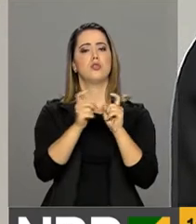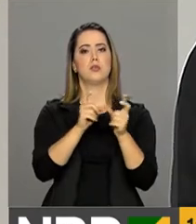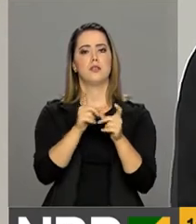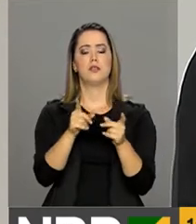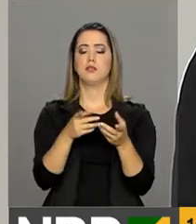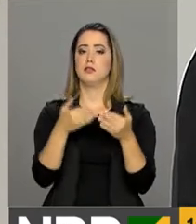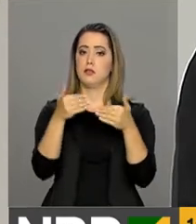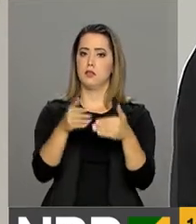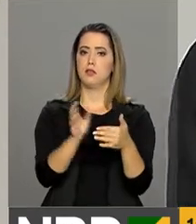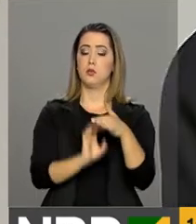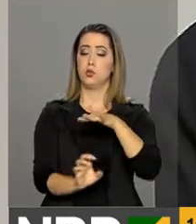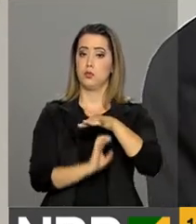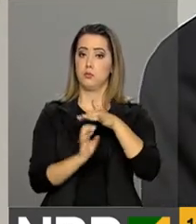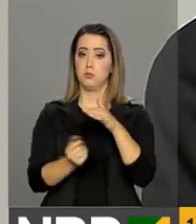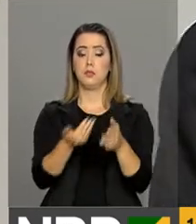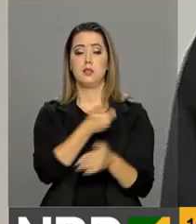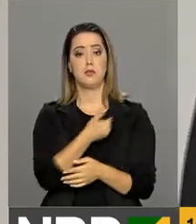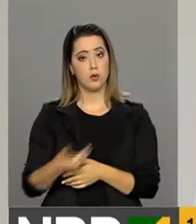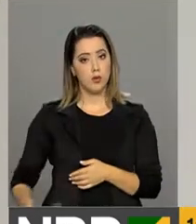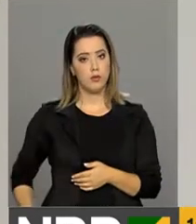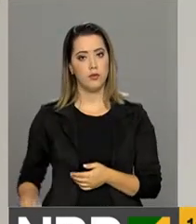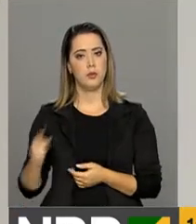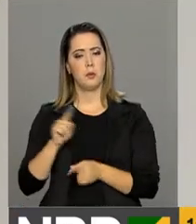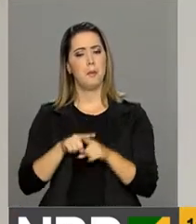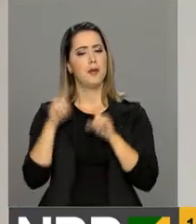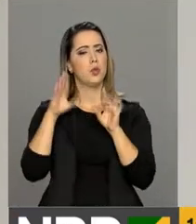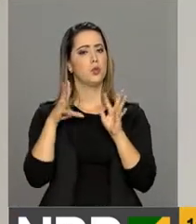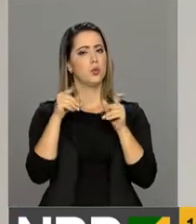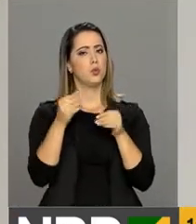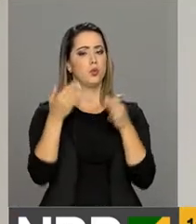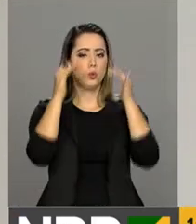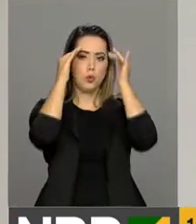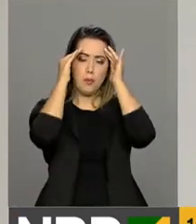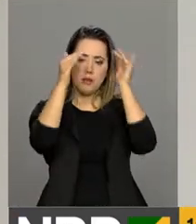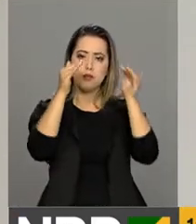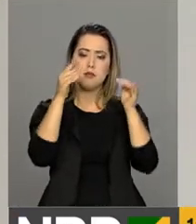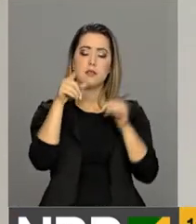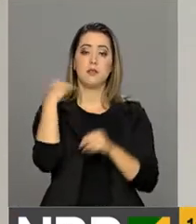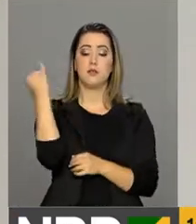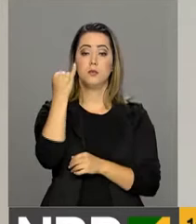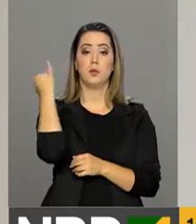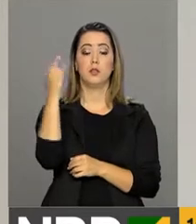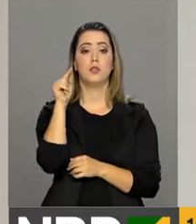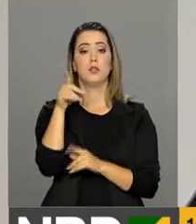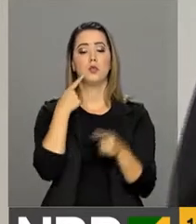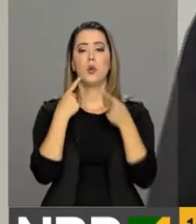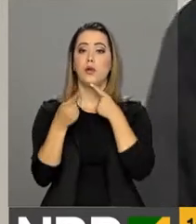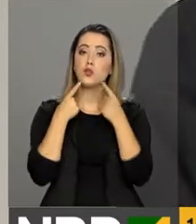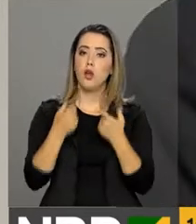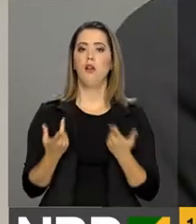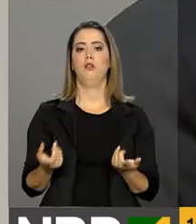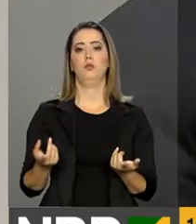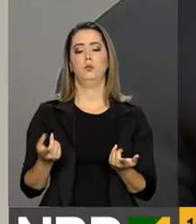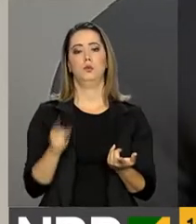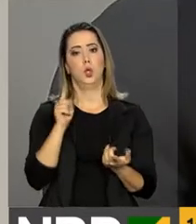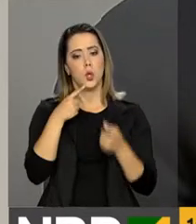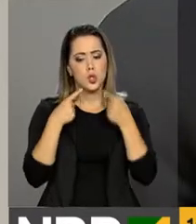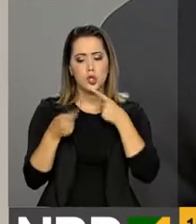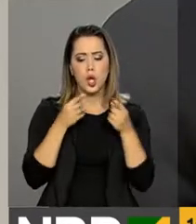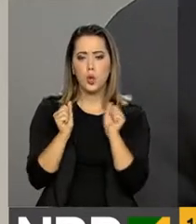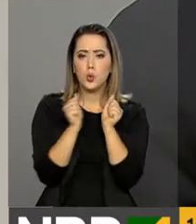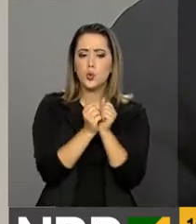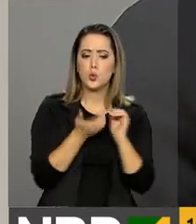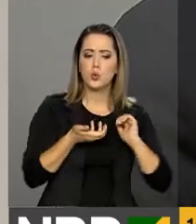aprovado mas tudo isso o sucesso pautado pela época essa ideia chave que nós temos do diálogo um diálogo intenso com o